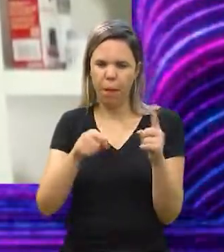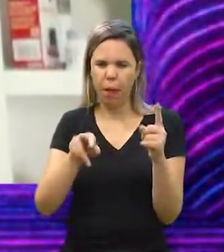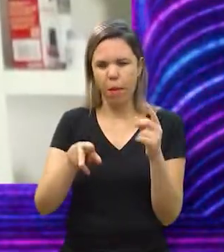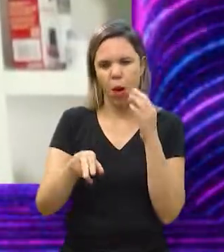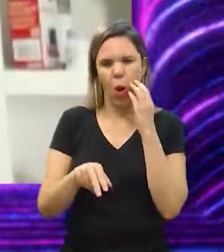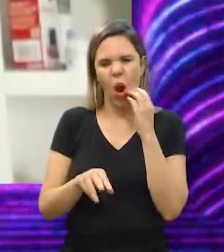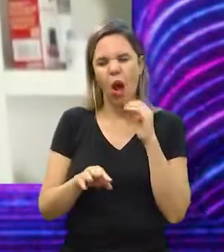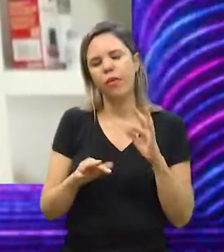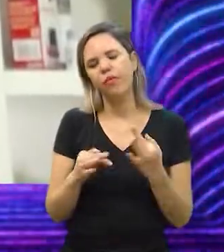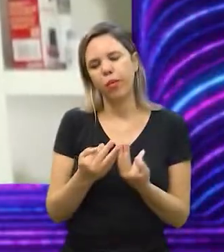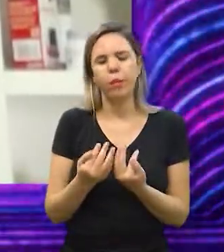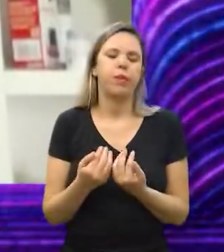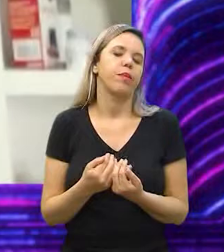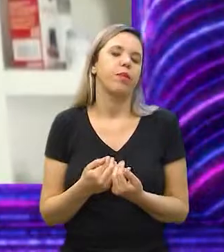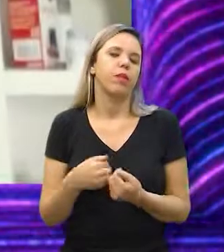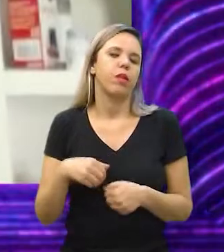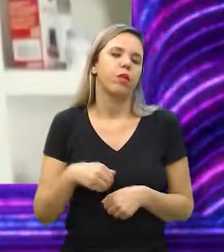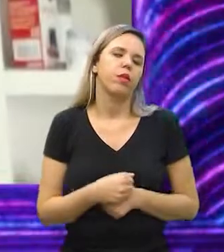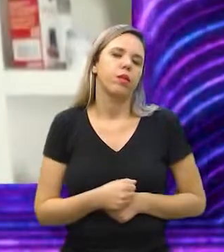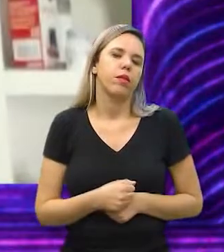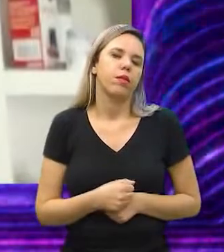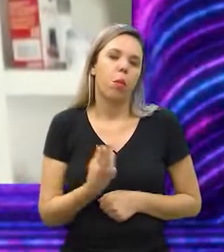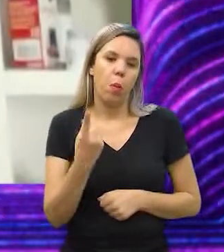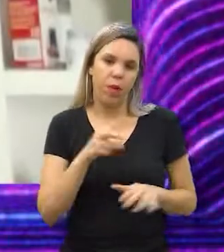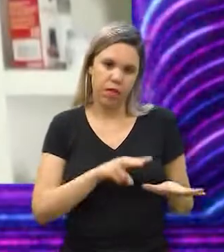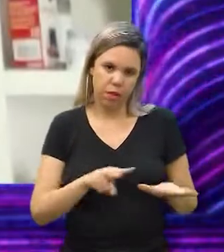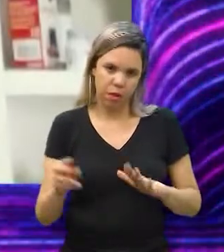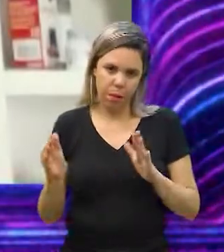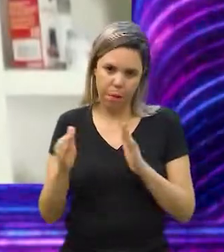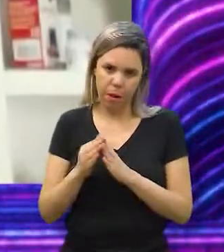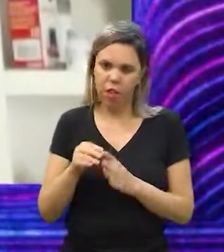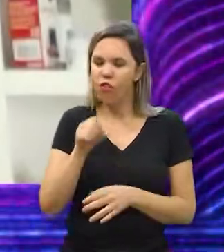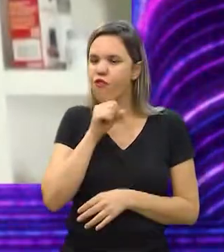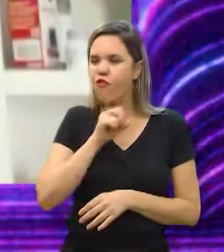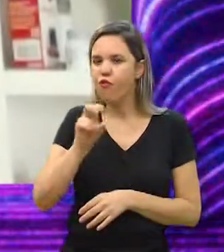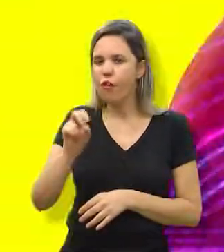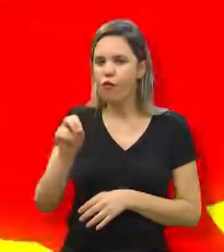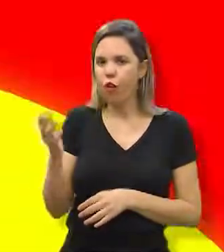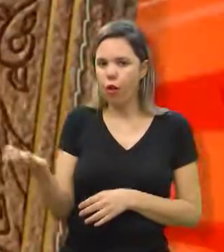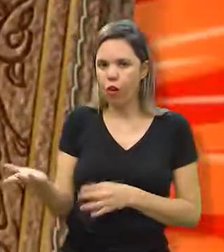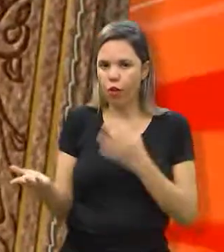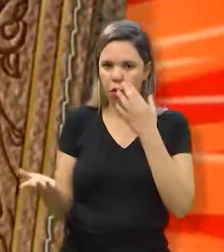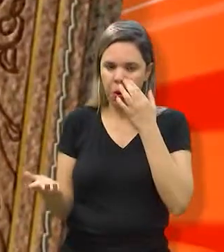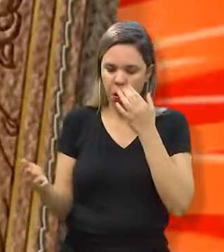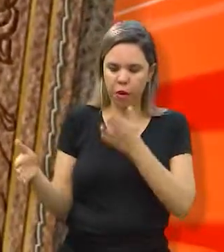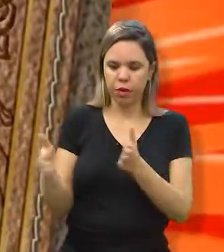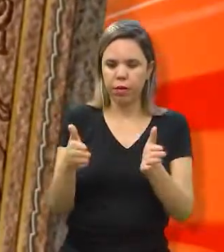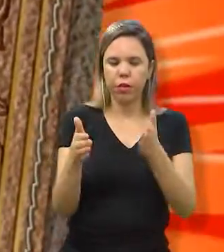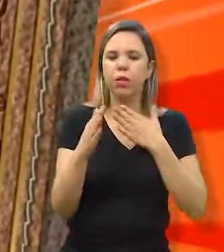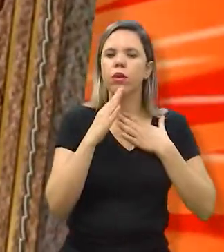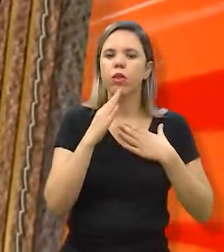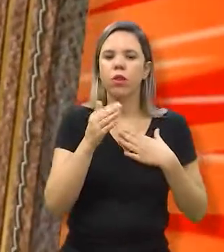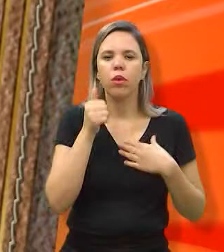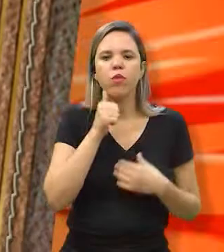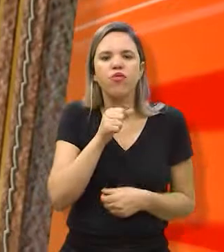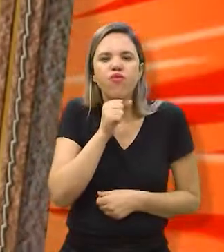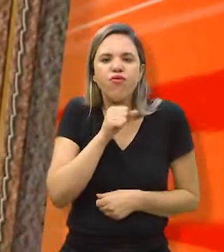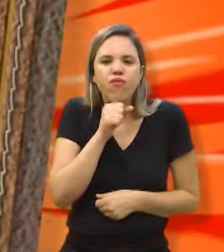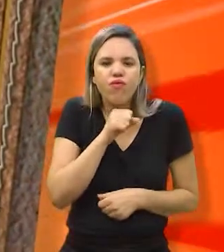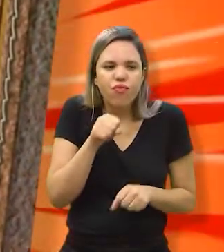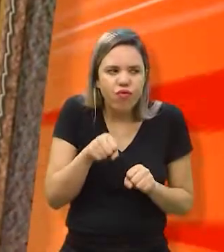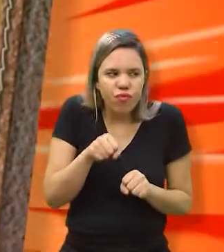meio-irmãos, né? Que vão passar uma semana na casa dos avós e no caminho eles conhecem uma